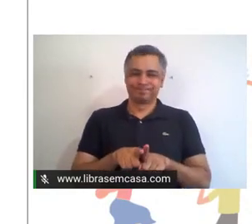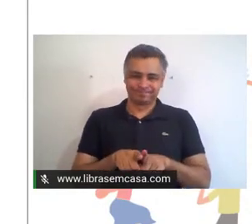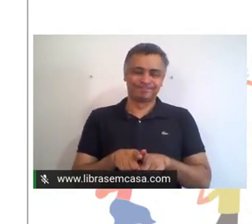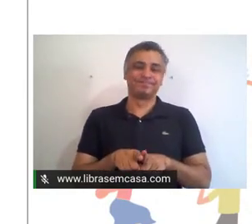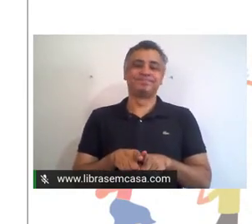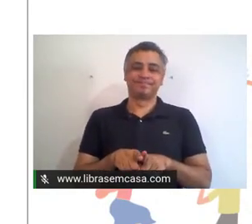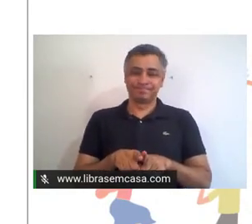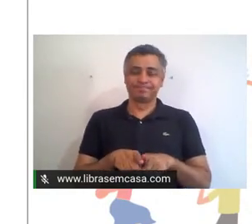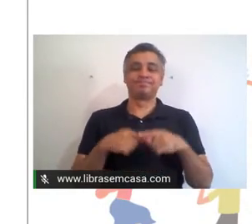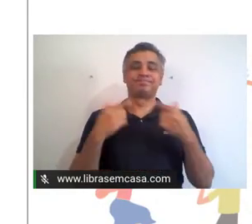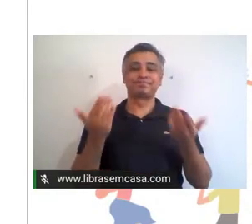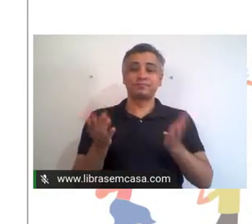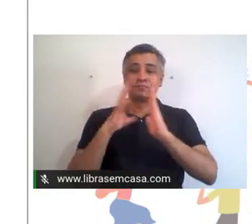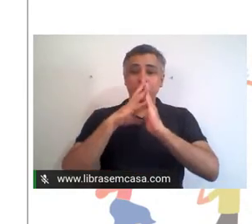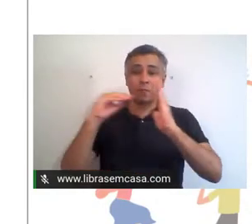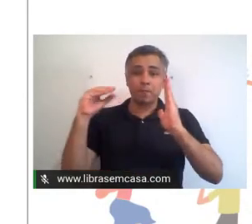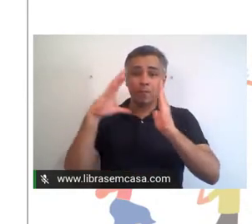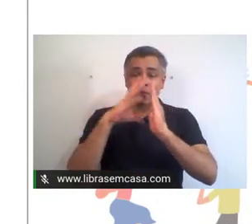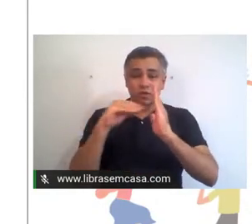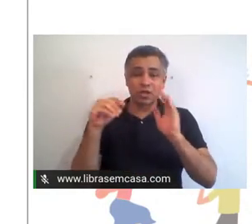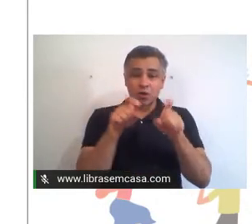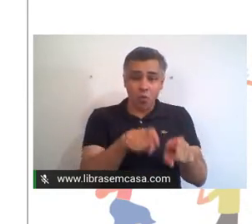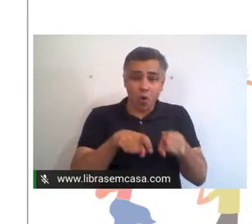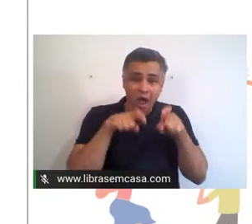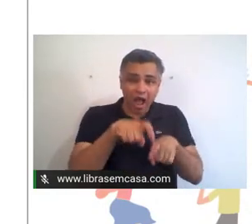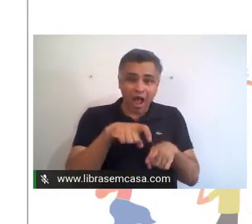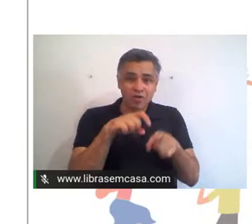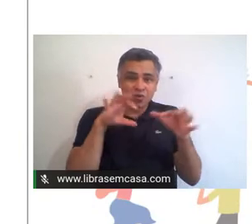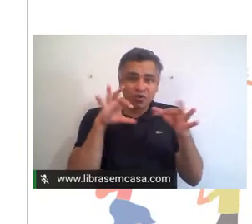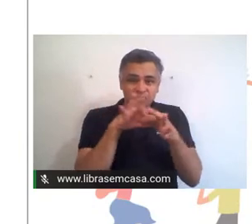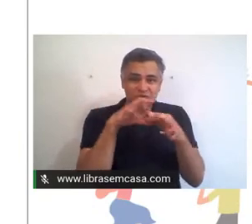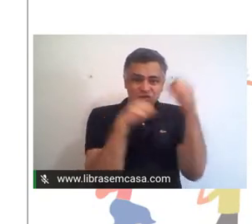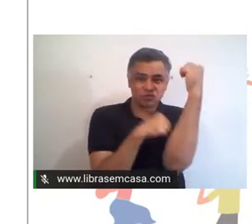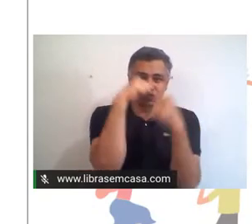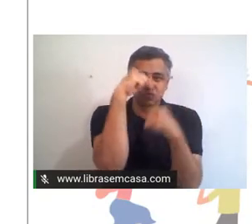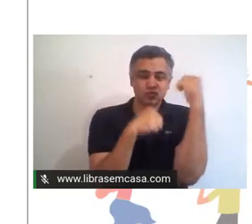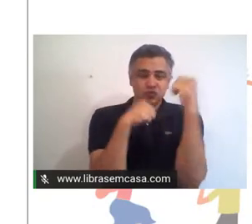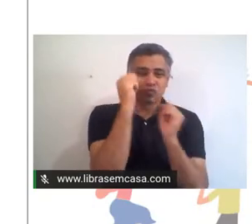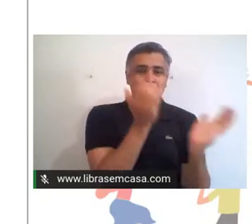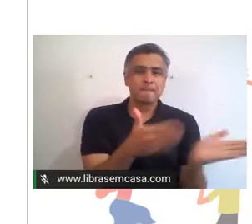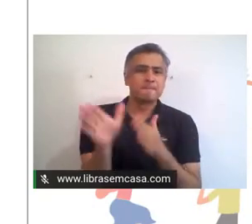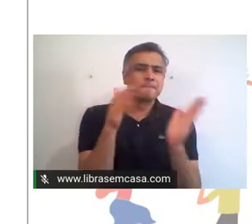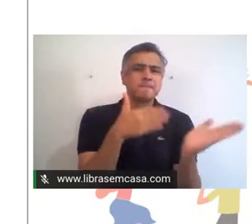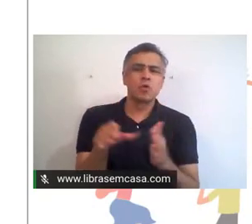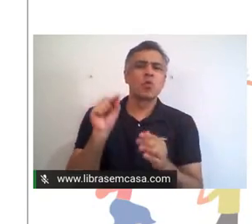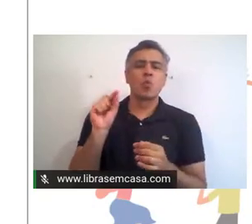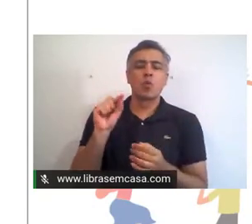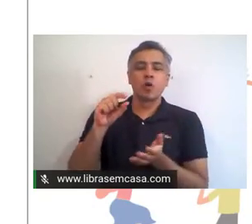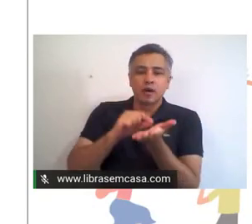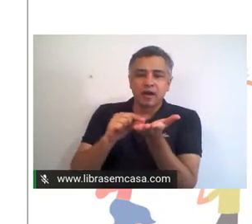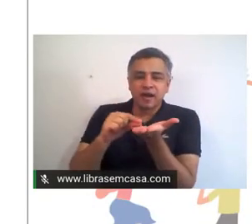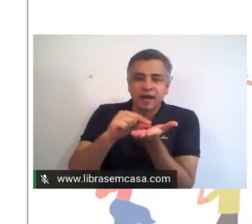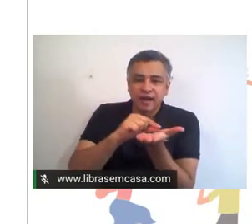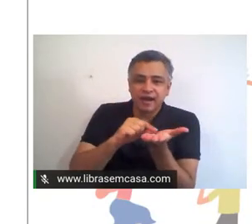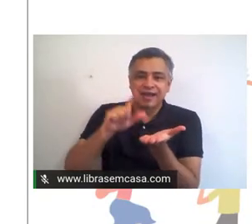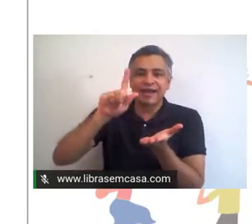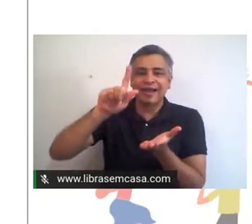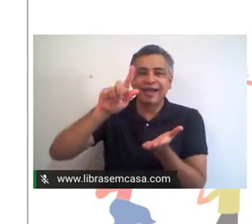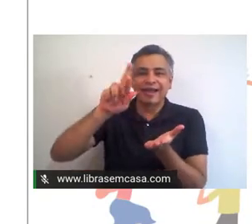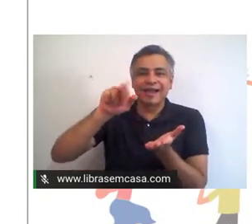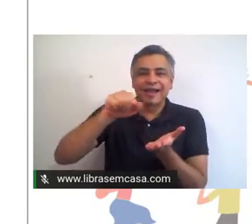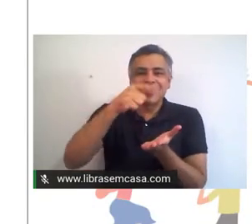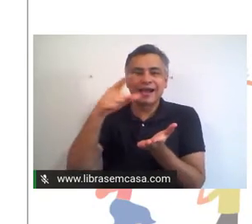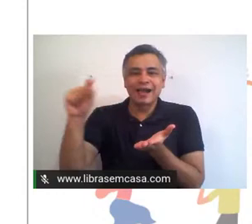esse modelo agroindustrial produz? Ele produz principalmente grãos. E para onde vão esses